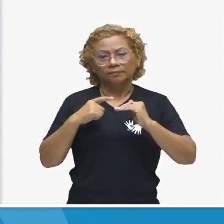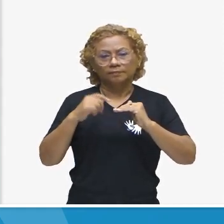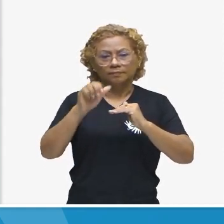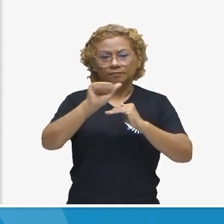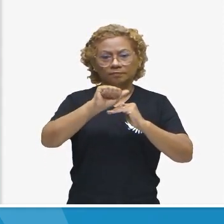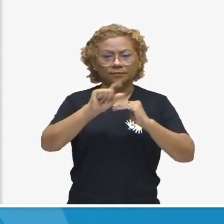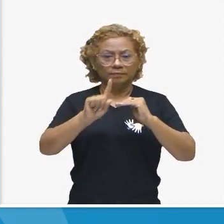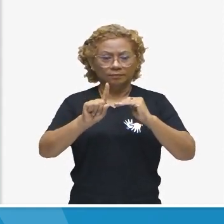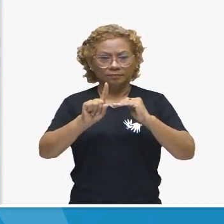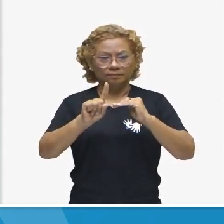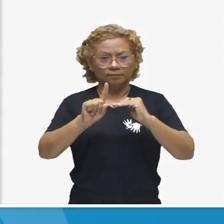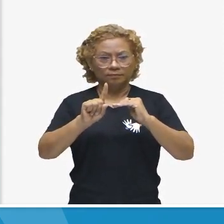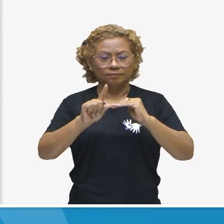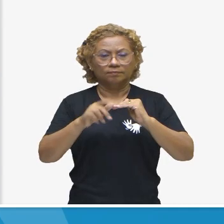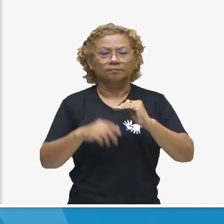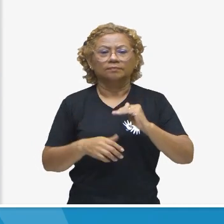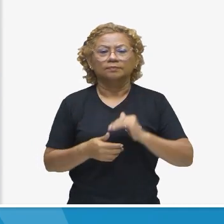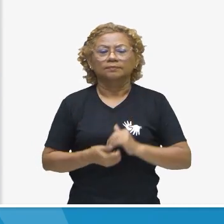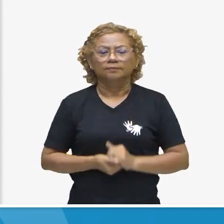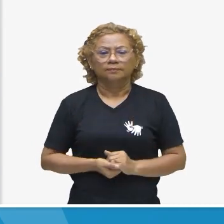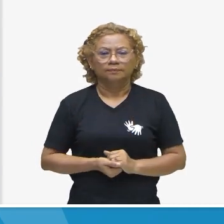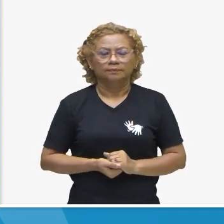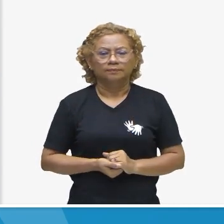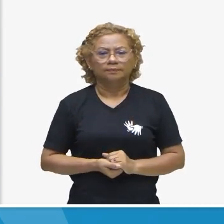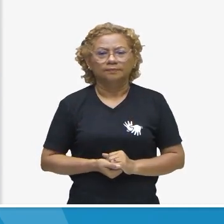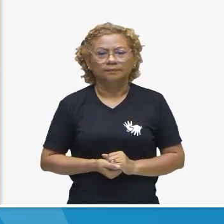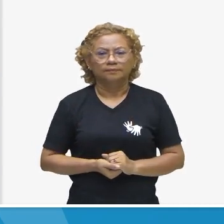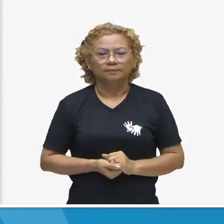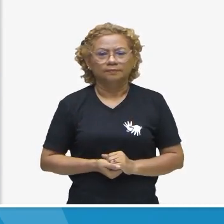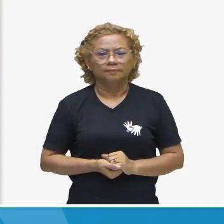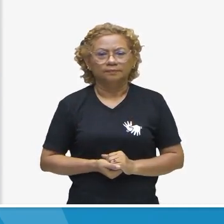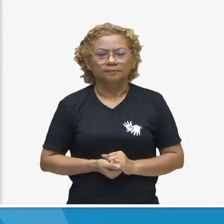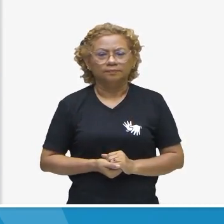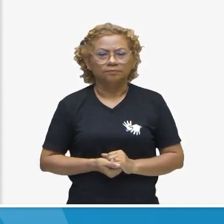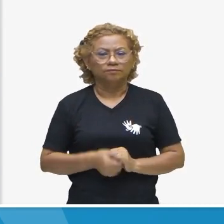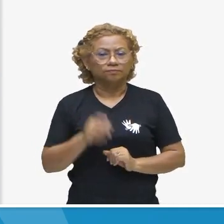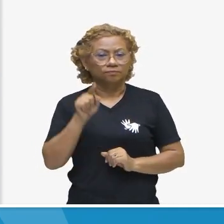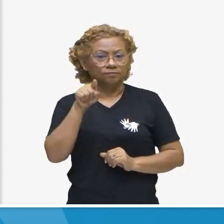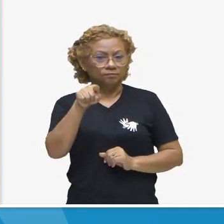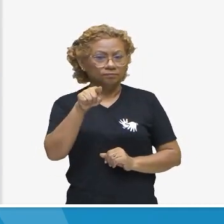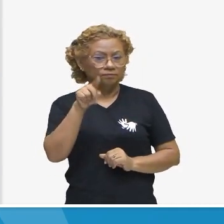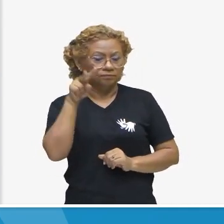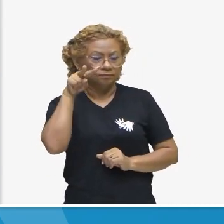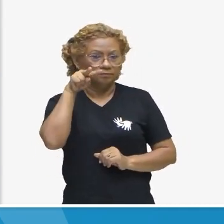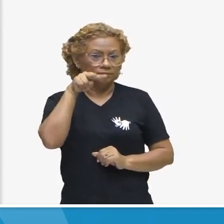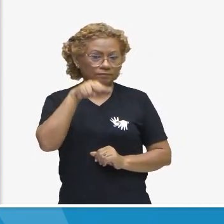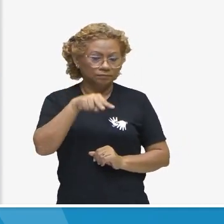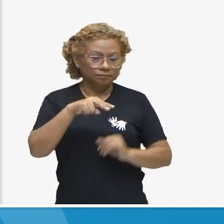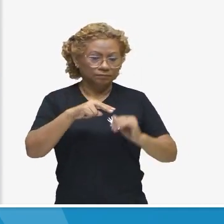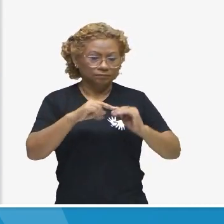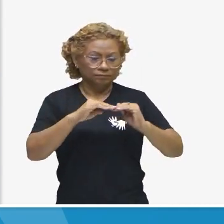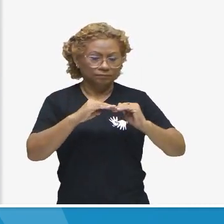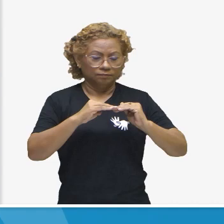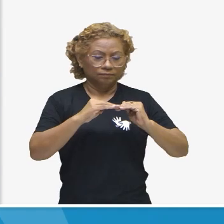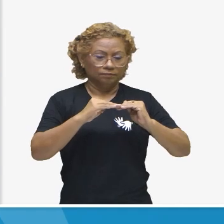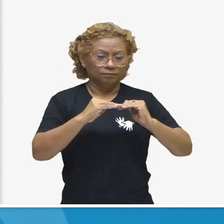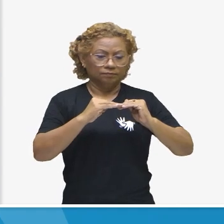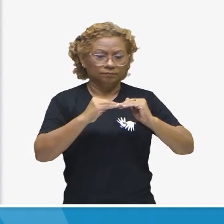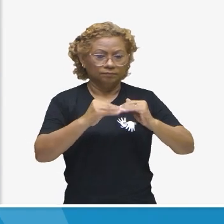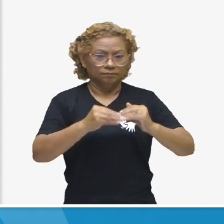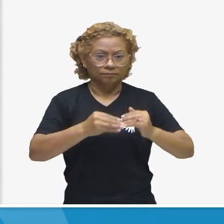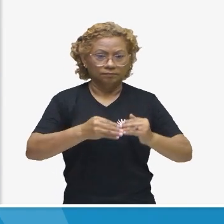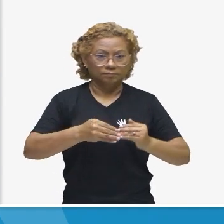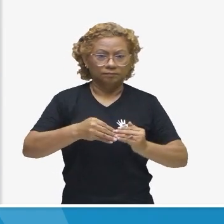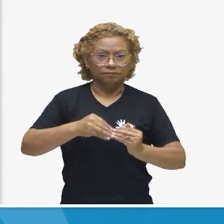a projeção, tá, desse ponto A. Então, conforme você vê na ilustração, né, nós temos